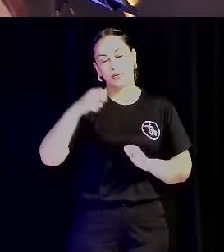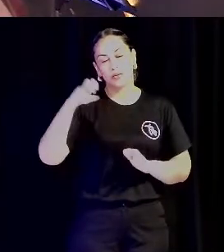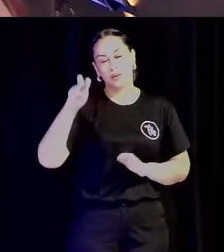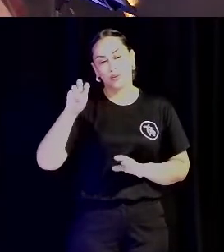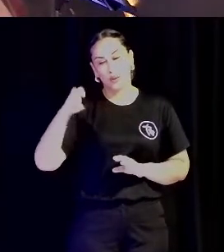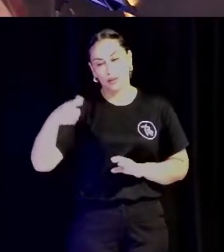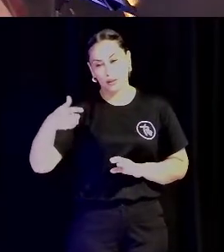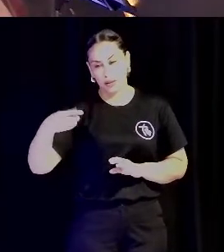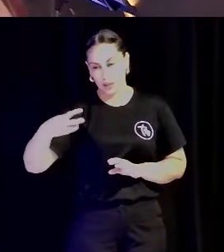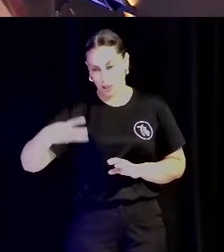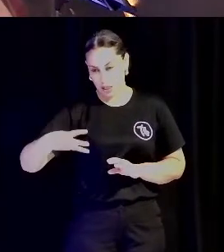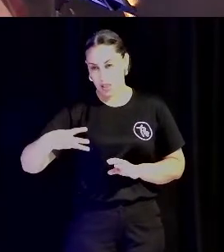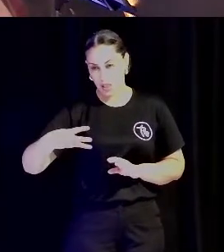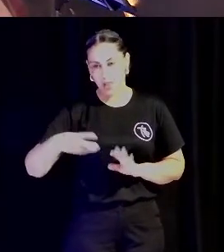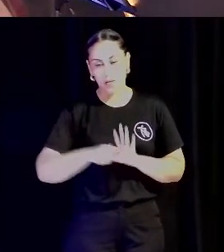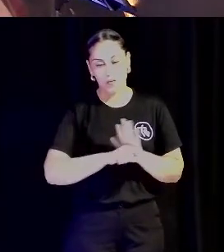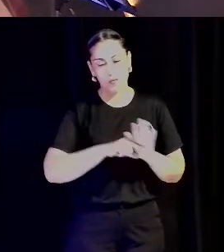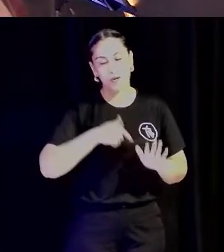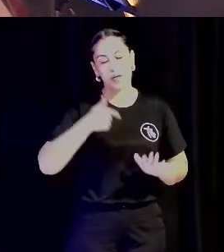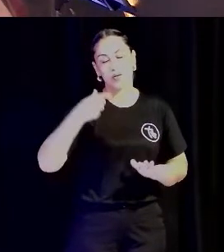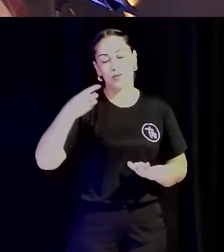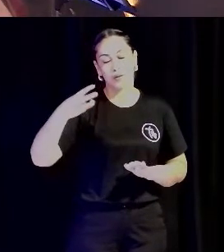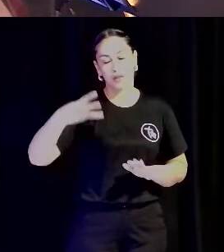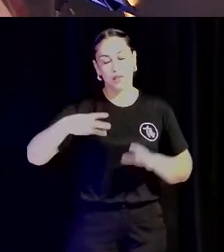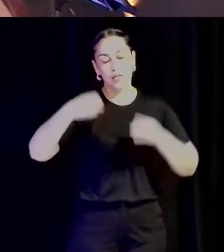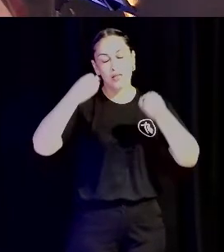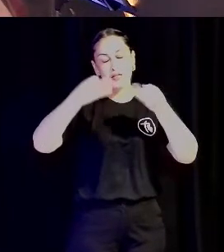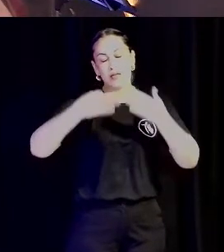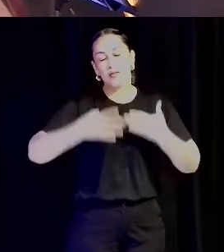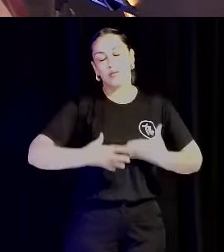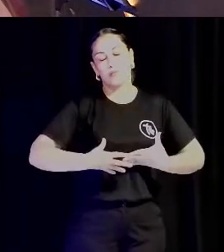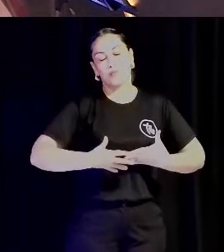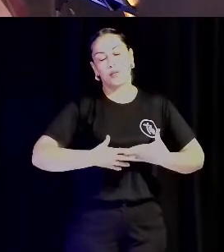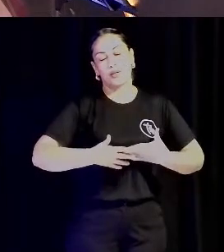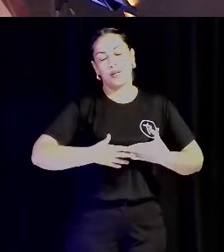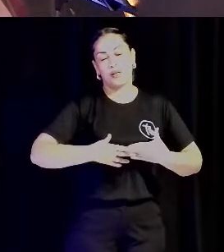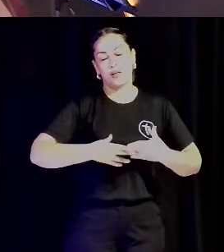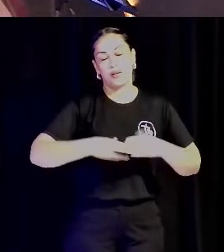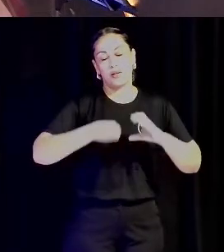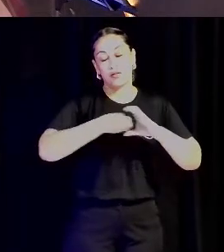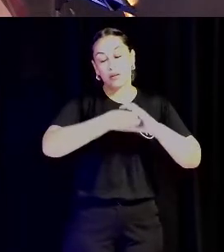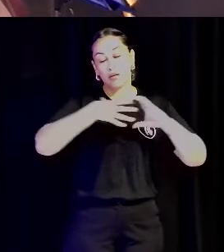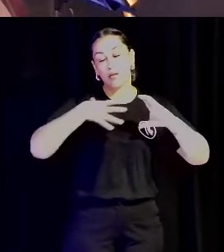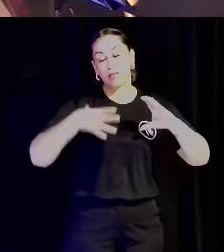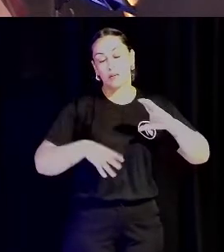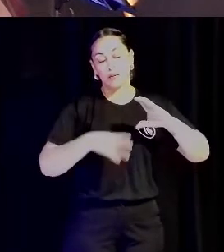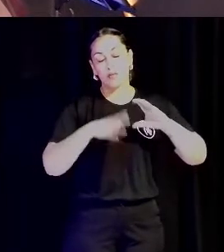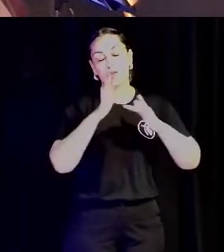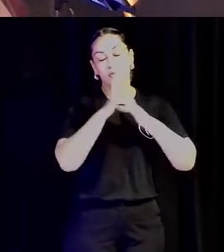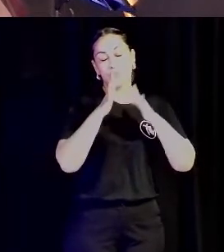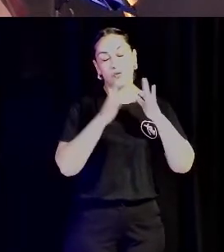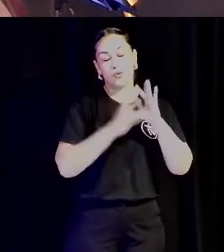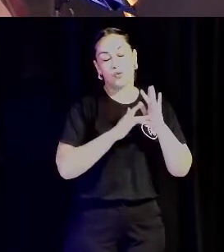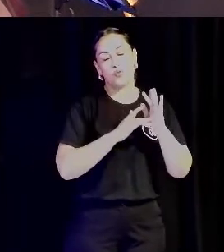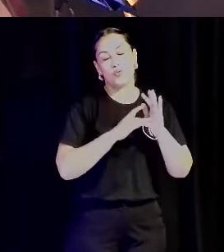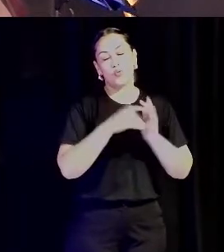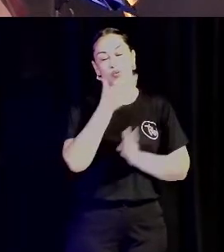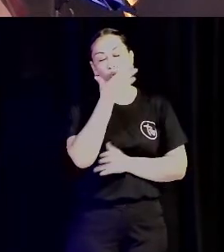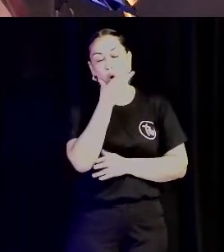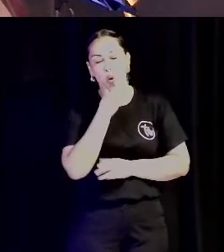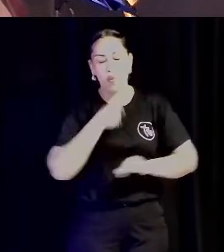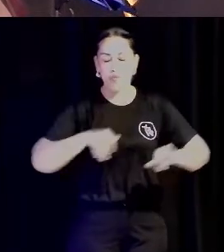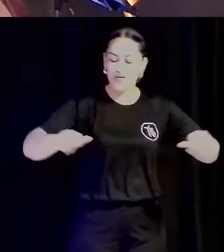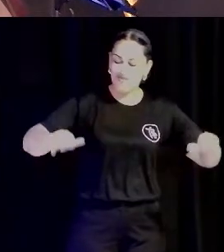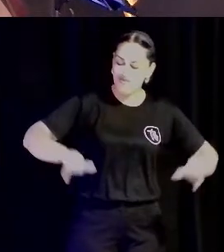Jesus. Ele era um homem de dores e que sabia padecer.